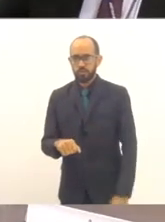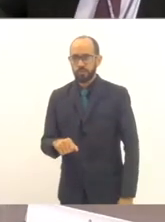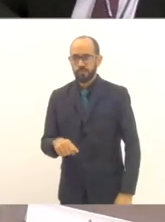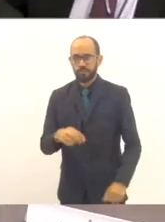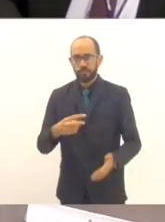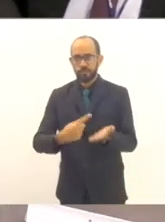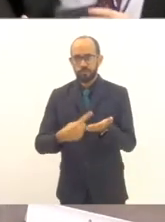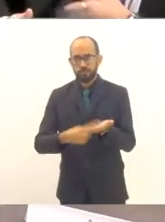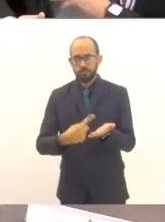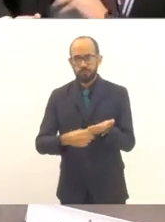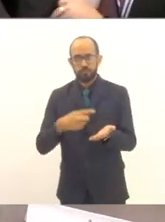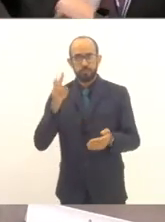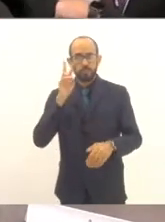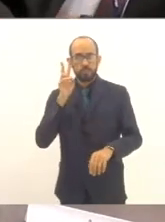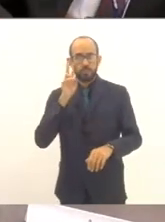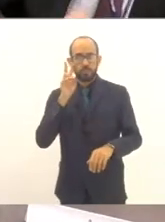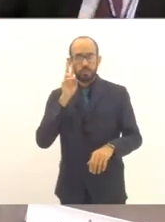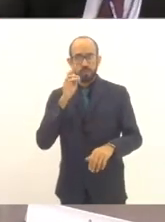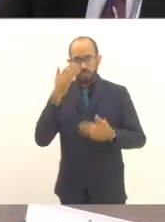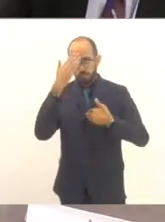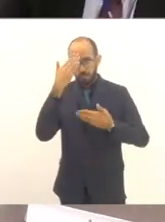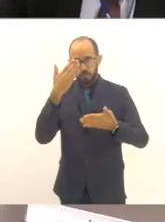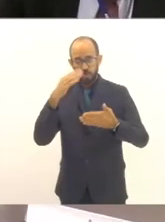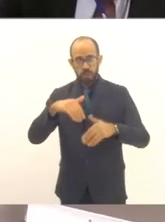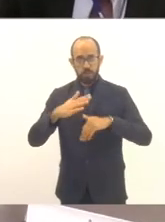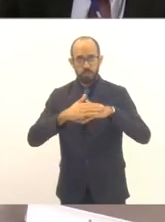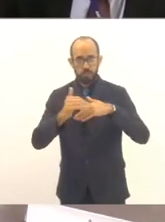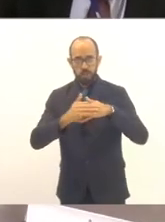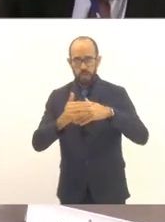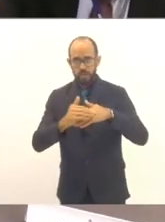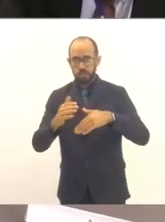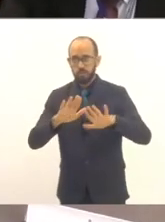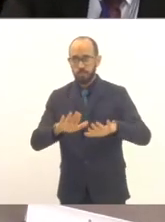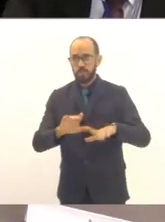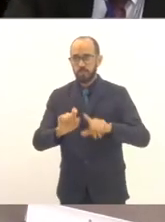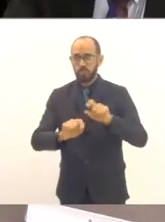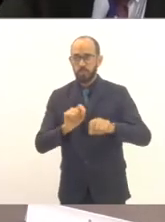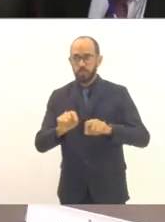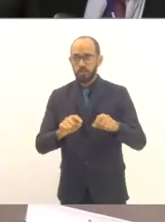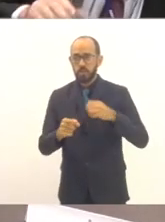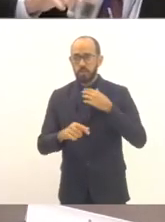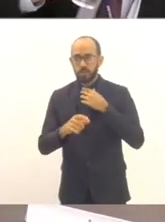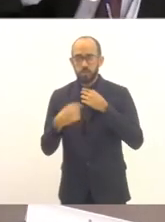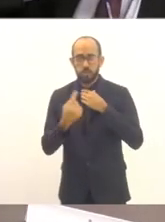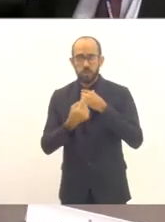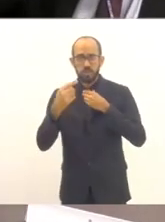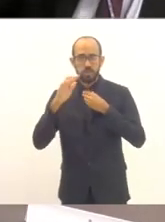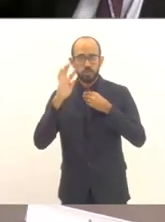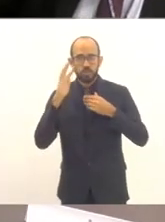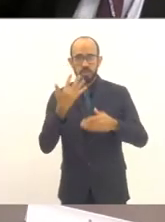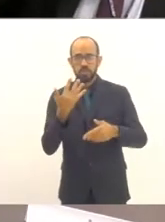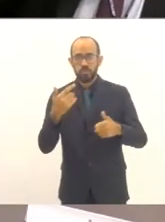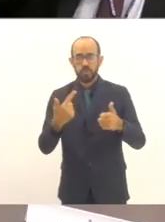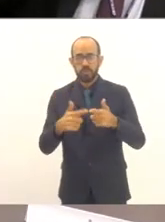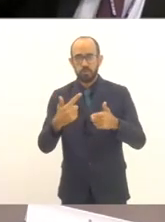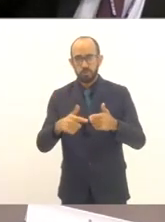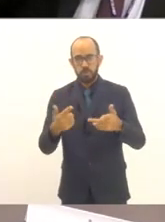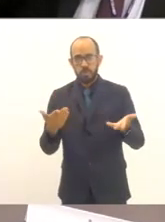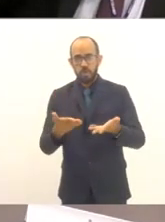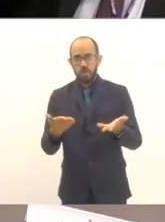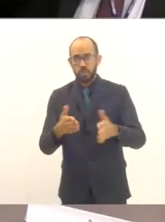sendo marcada para segunda-feira obrigado pelo carinho de vocês mas eu iria nós iremos resolver essa questão